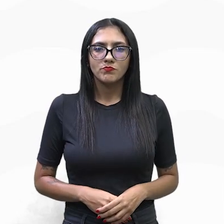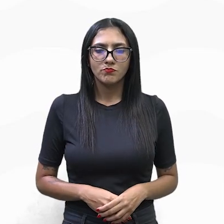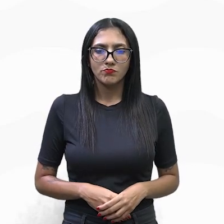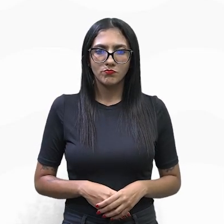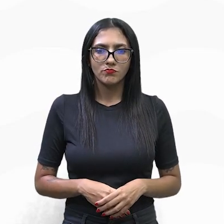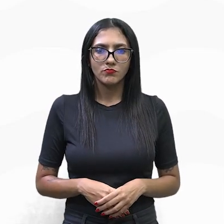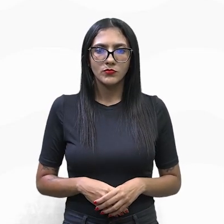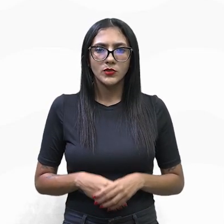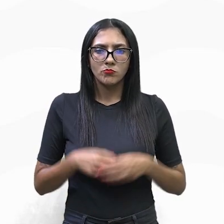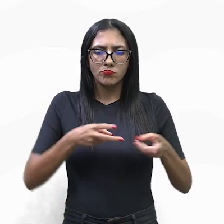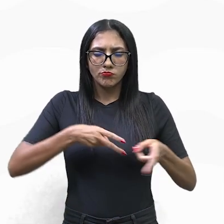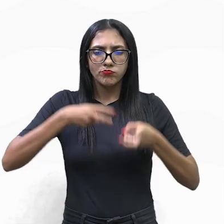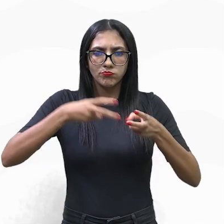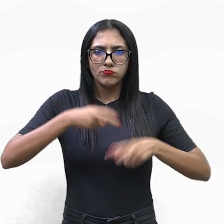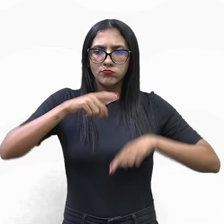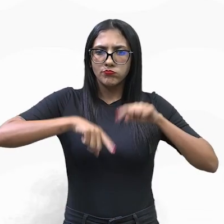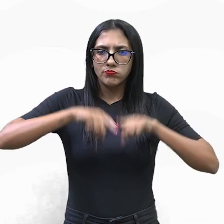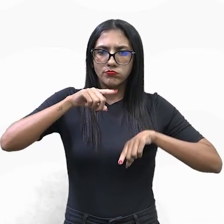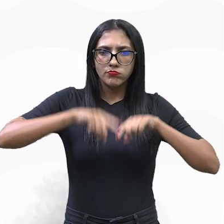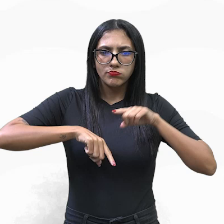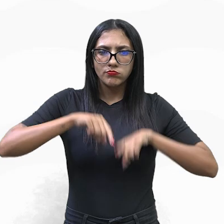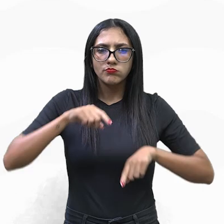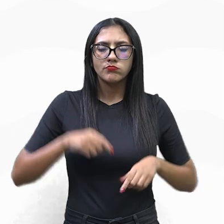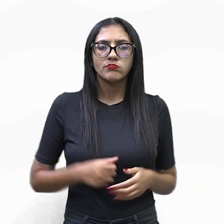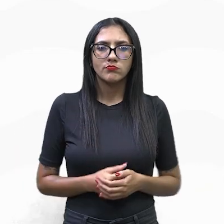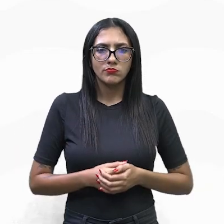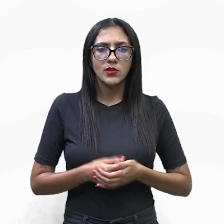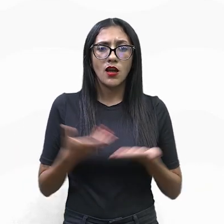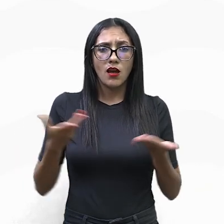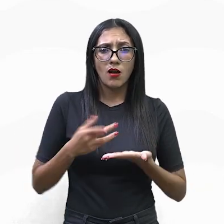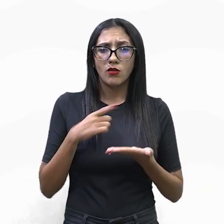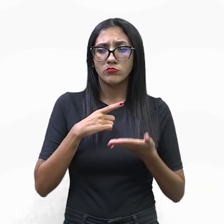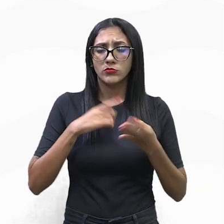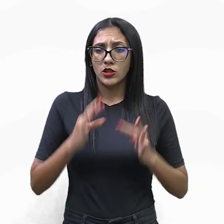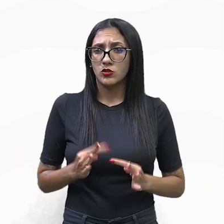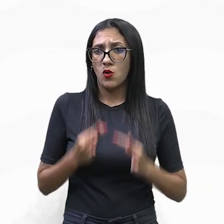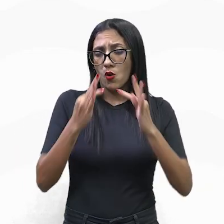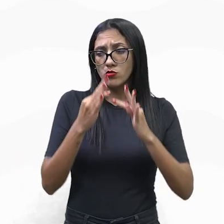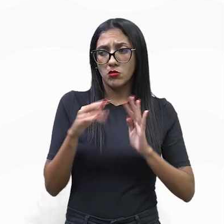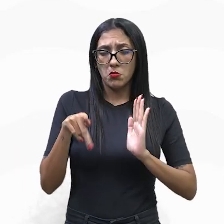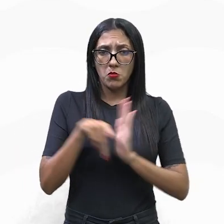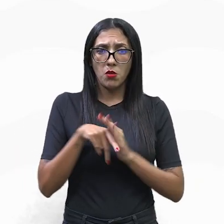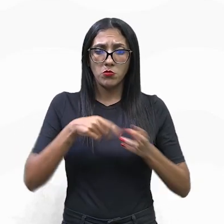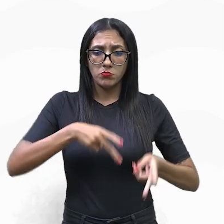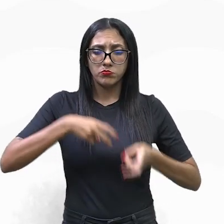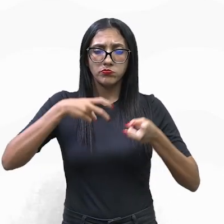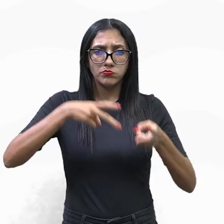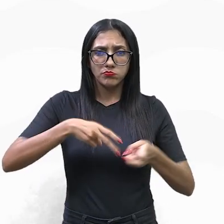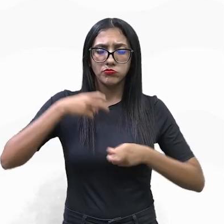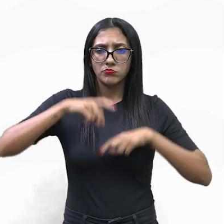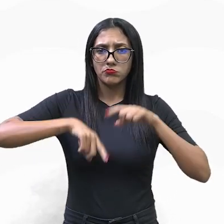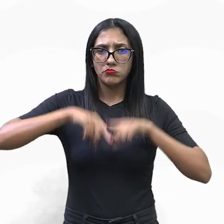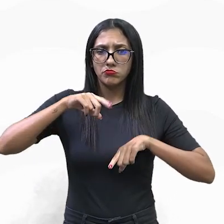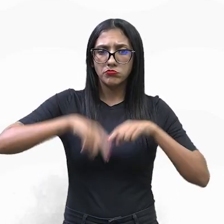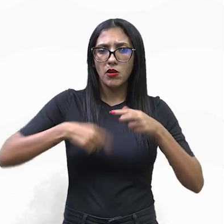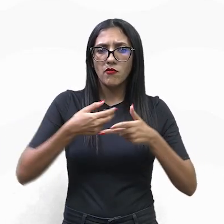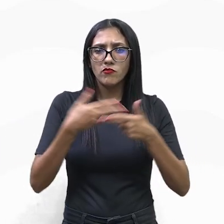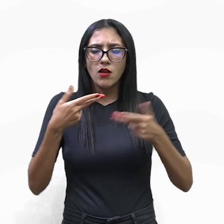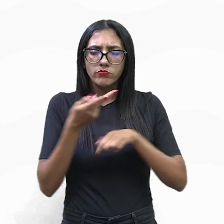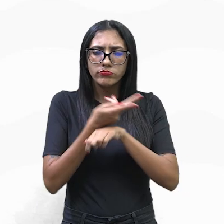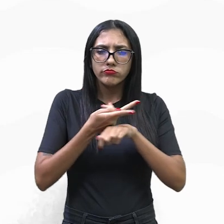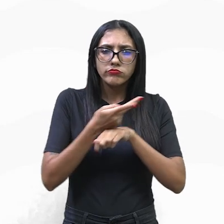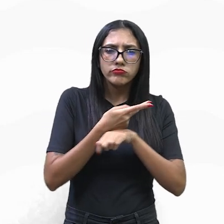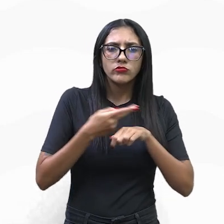garimpeiro artesanal. Com a regulamentação e a modernização da mineração, pessoal, a figura do garimpeiro artesanal que buscava